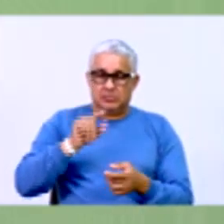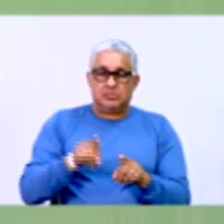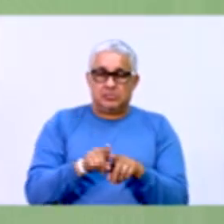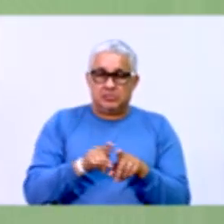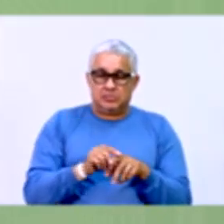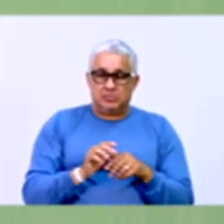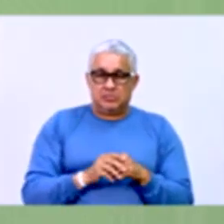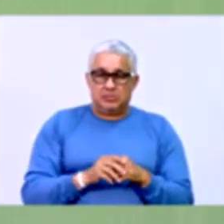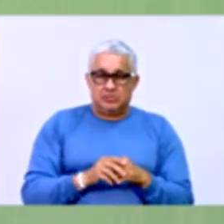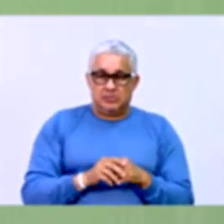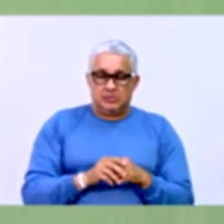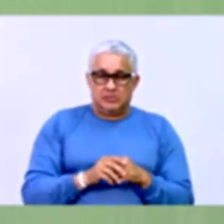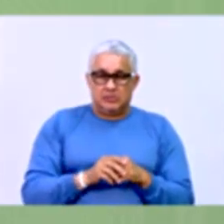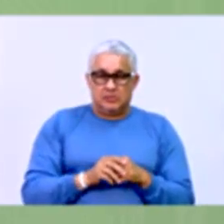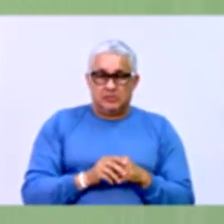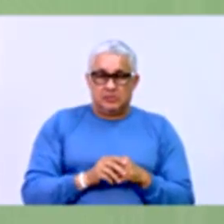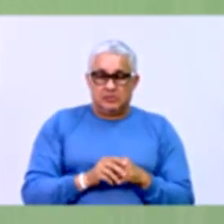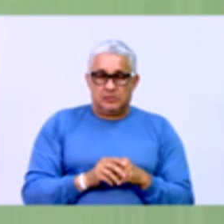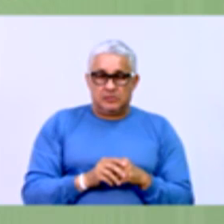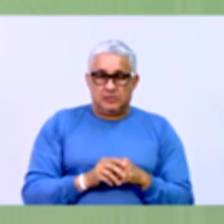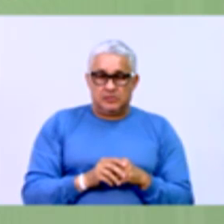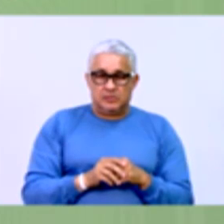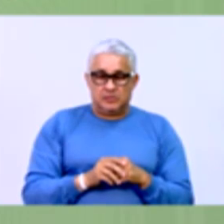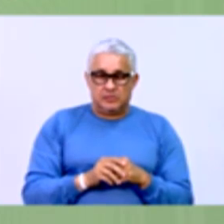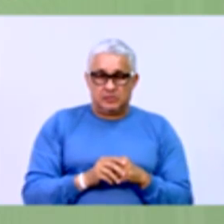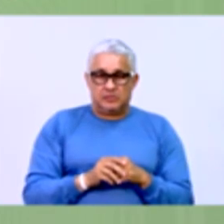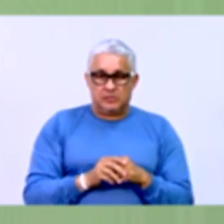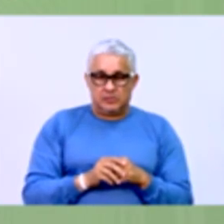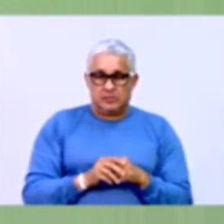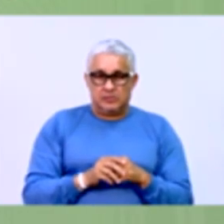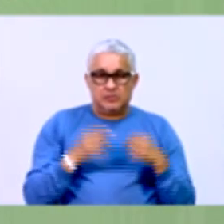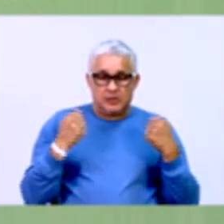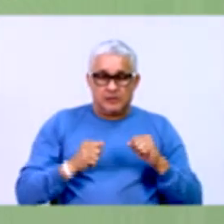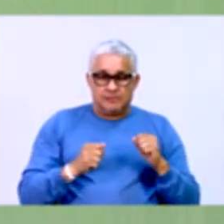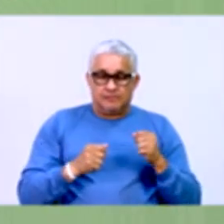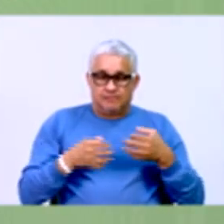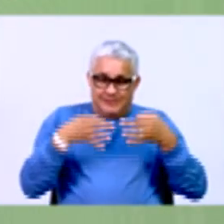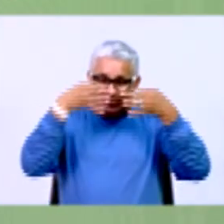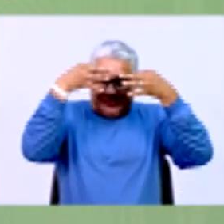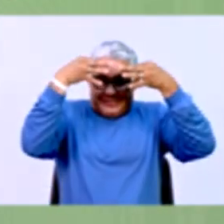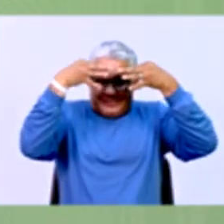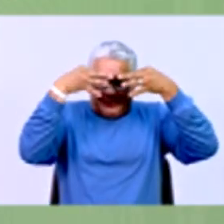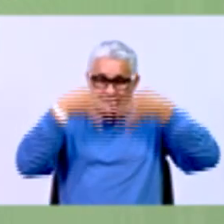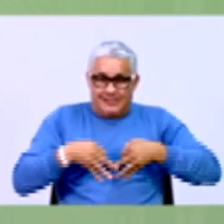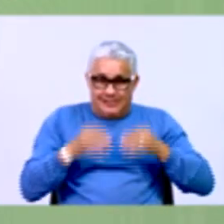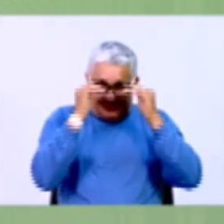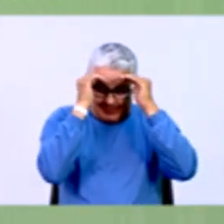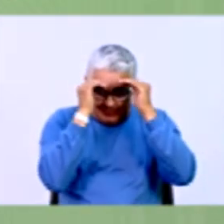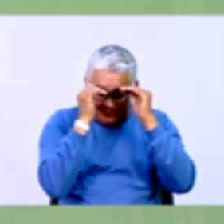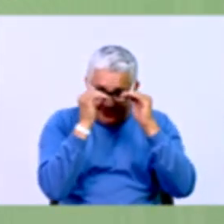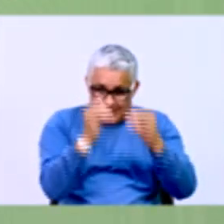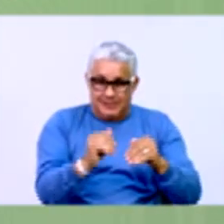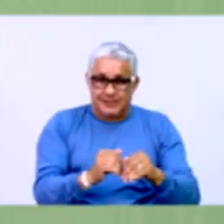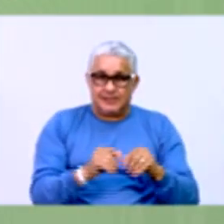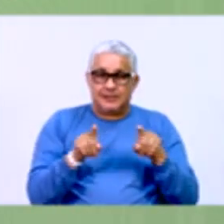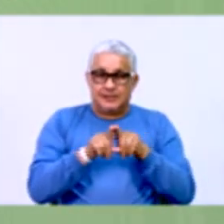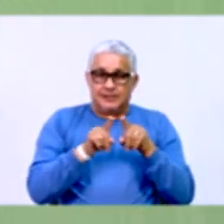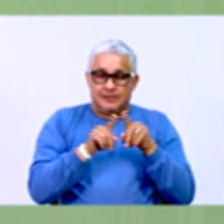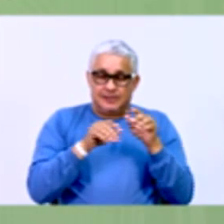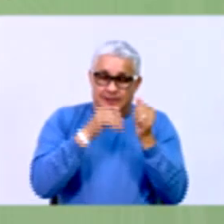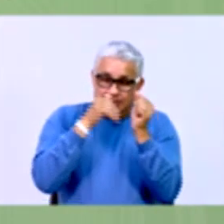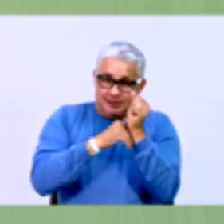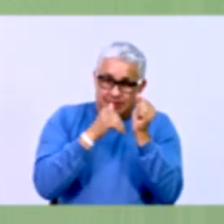A confidencialidade e a privacidade das informações obtidas durante o processo de